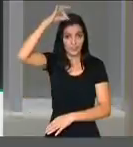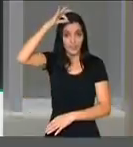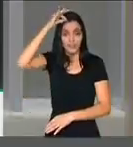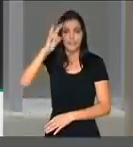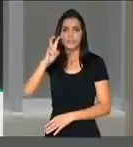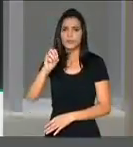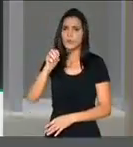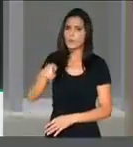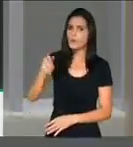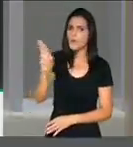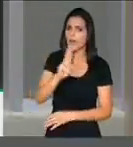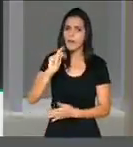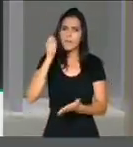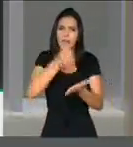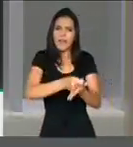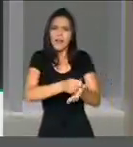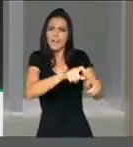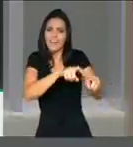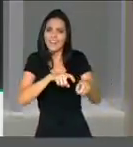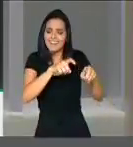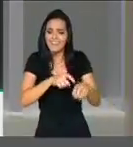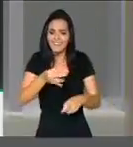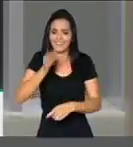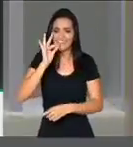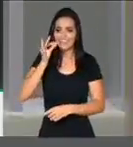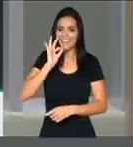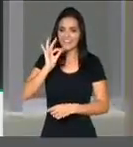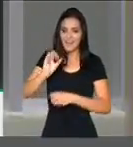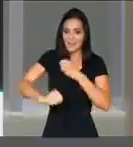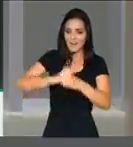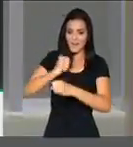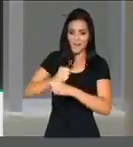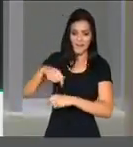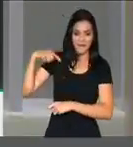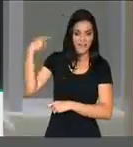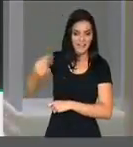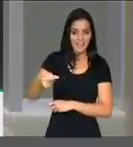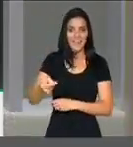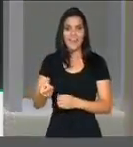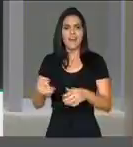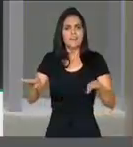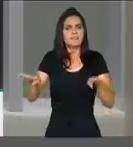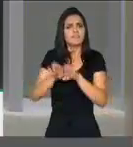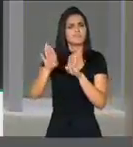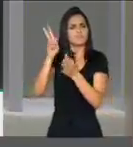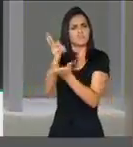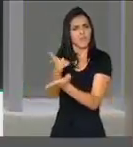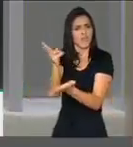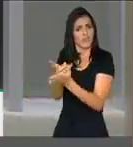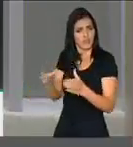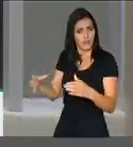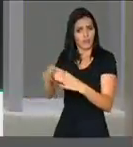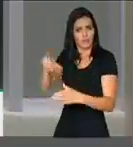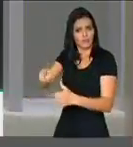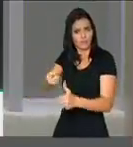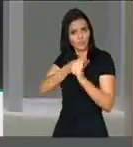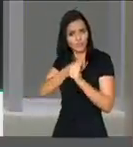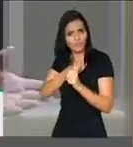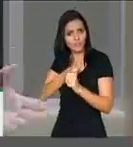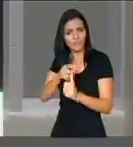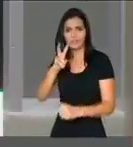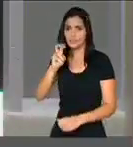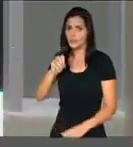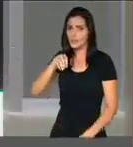fazer o custeio da sua safra de café do ano seguinte, ser colocado no mesmo balaio de quem deve